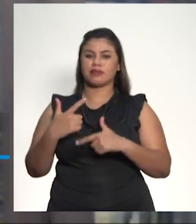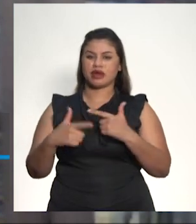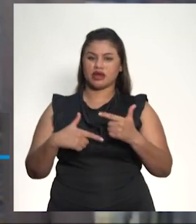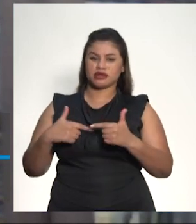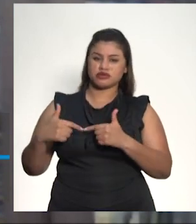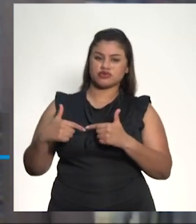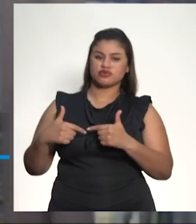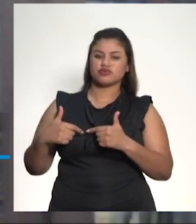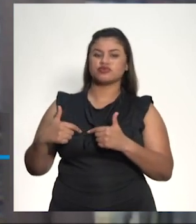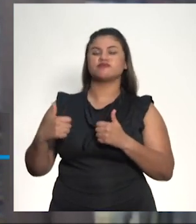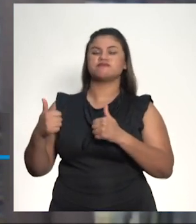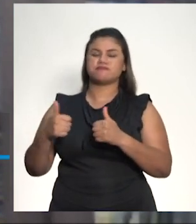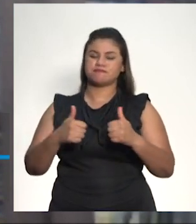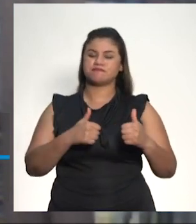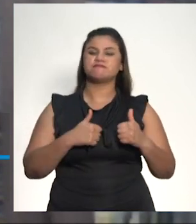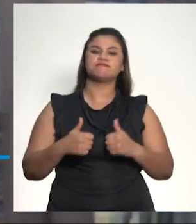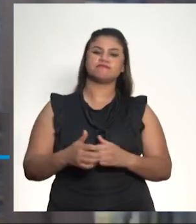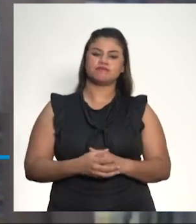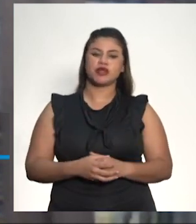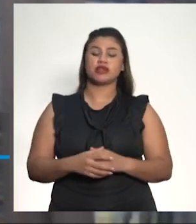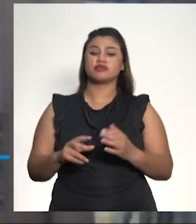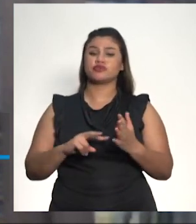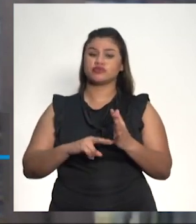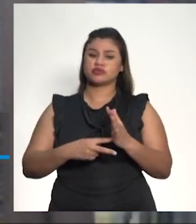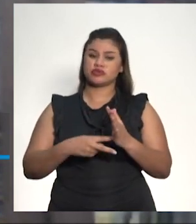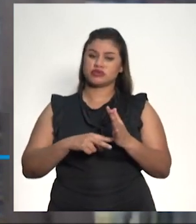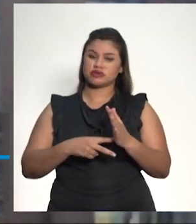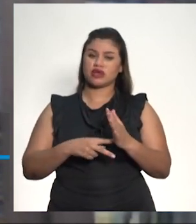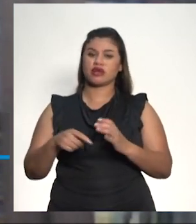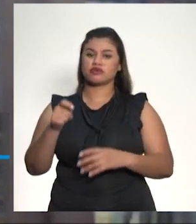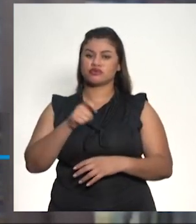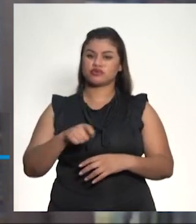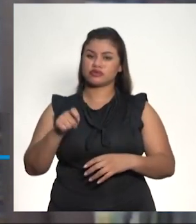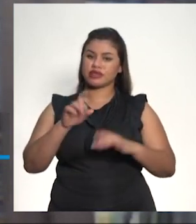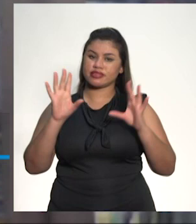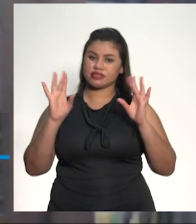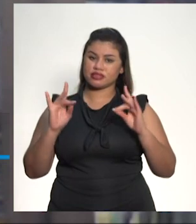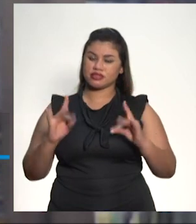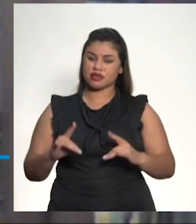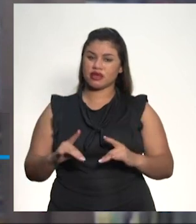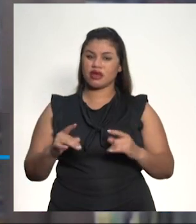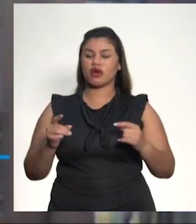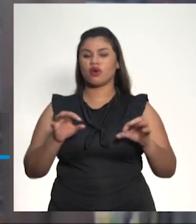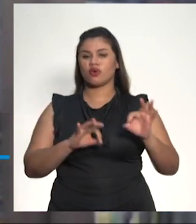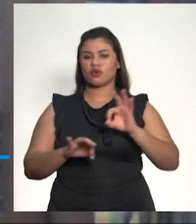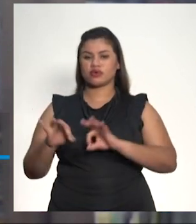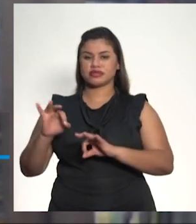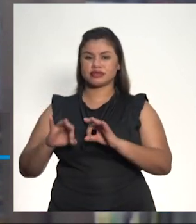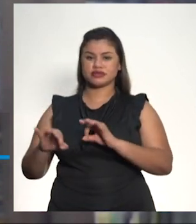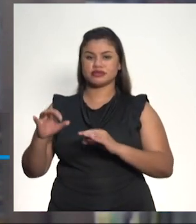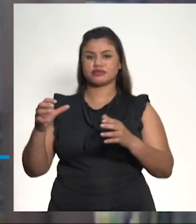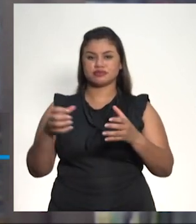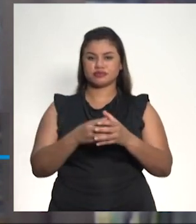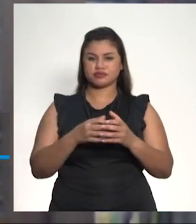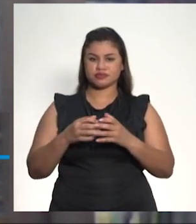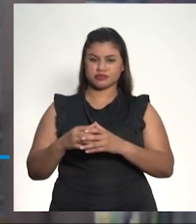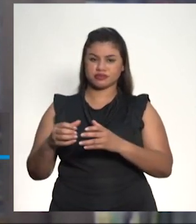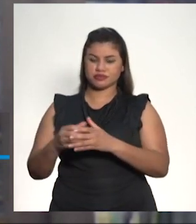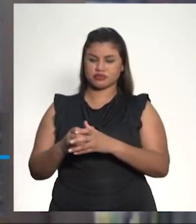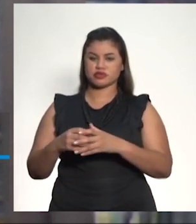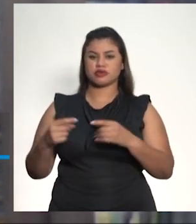situação de dignidade. E os sindicatos são associações específicas que organizam as categorias diante das